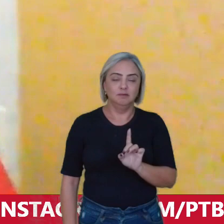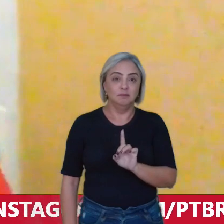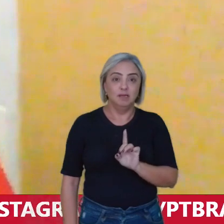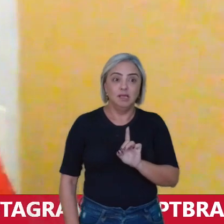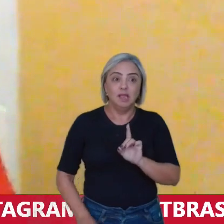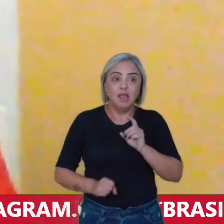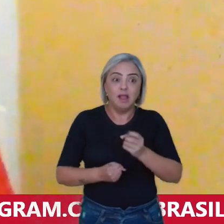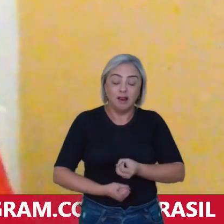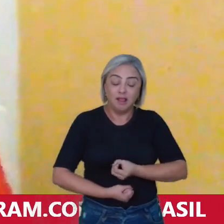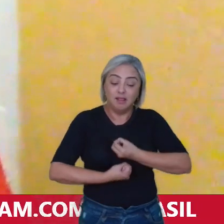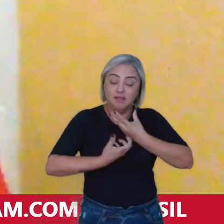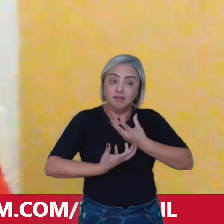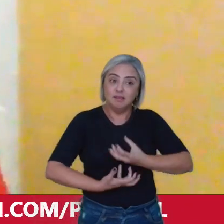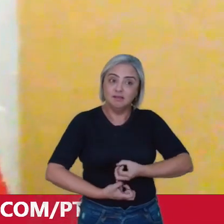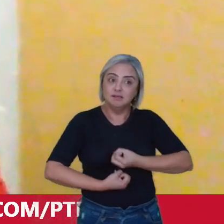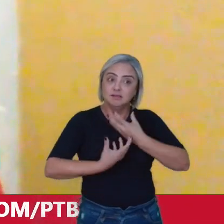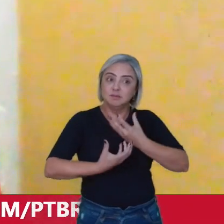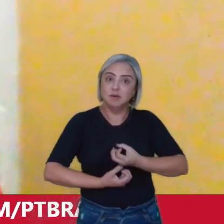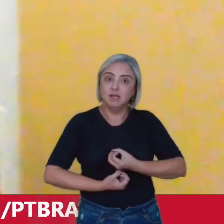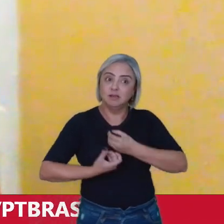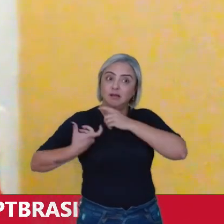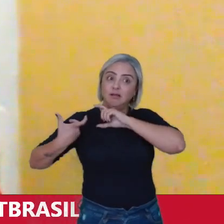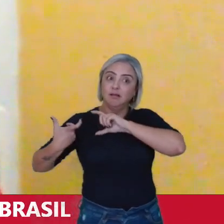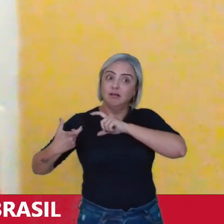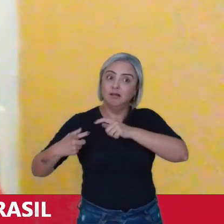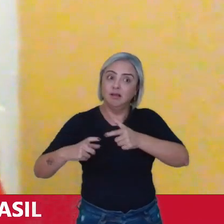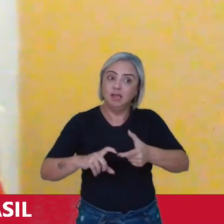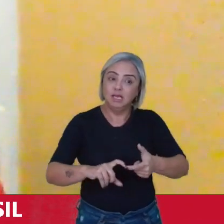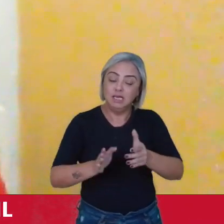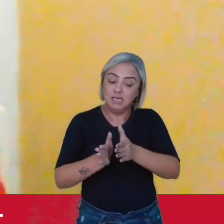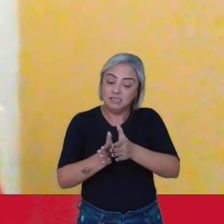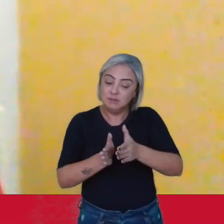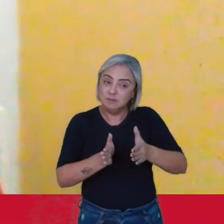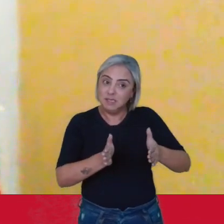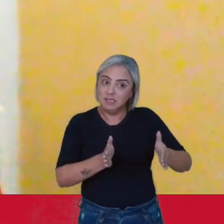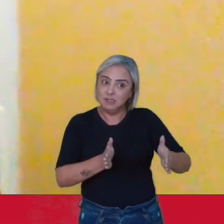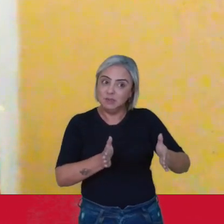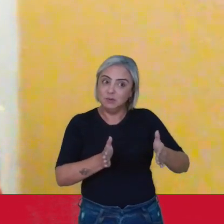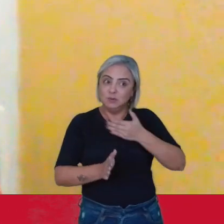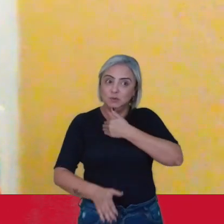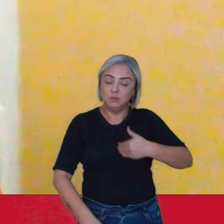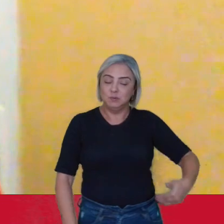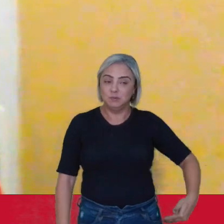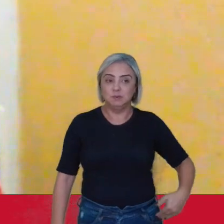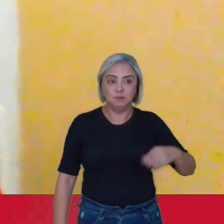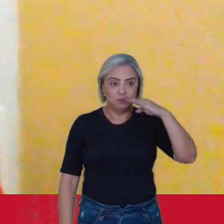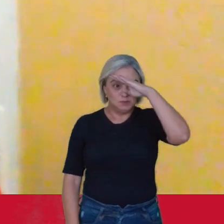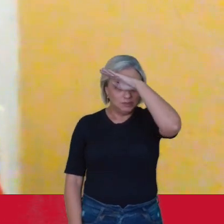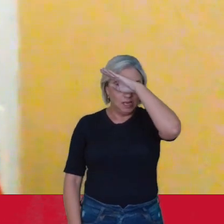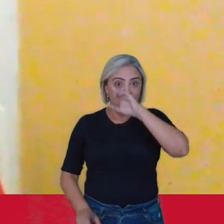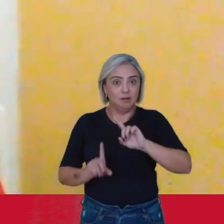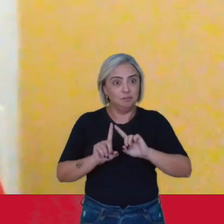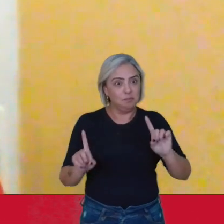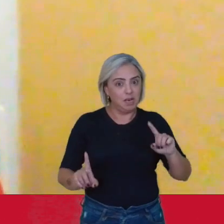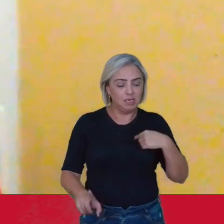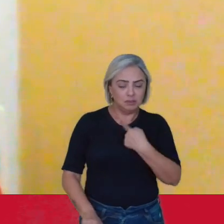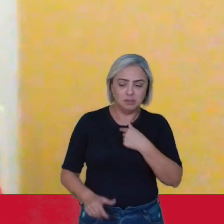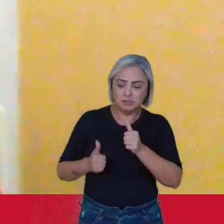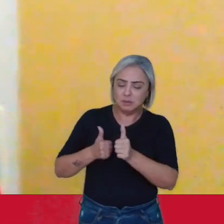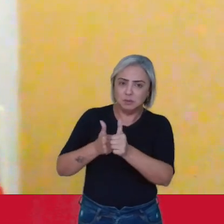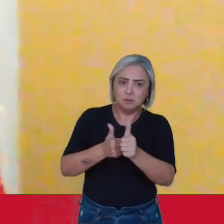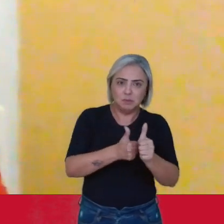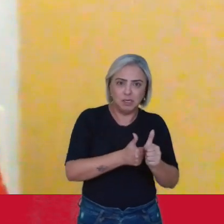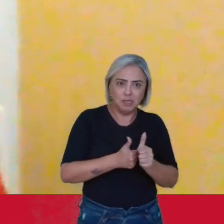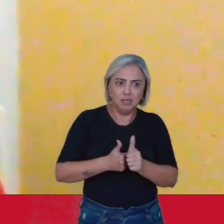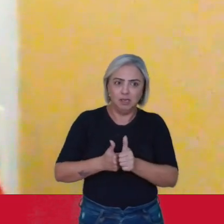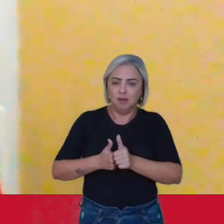se expressou da forma conservadora maior nesse momento do governo Bolsonaro. Mas a gente que acompanha, nós